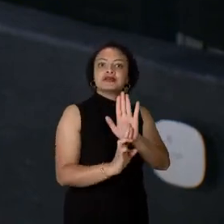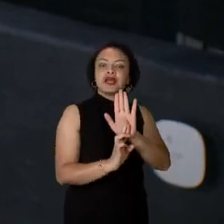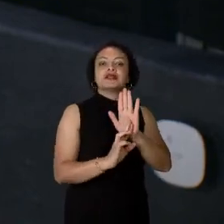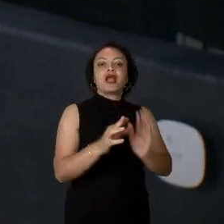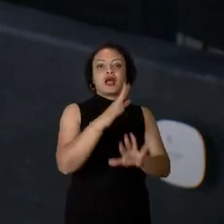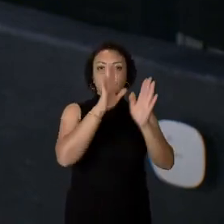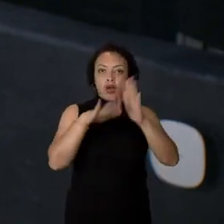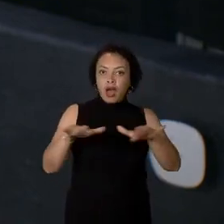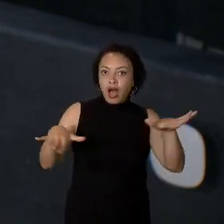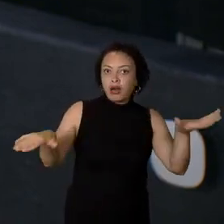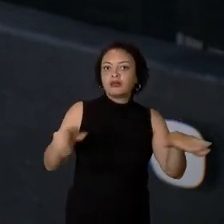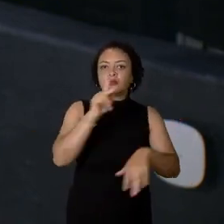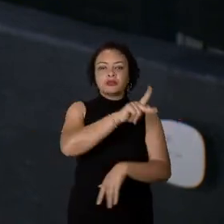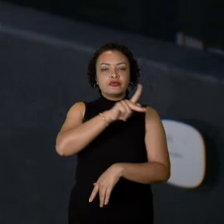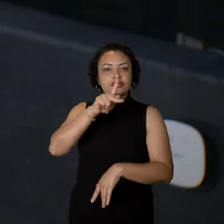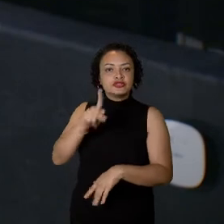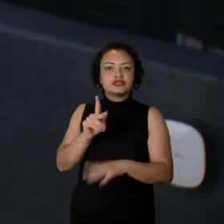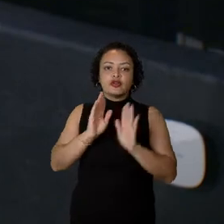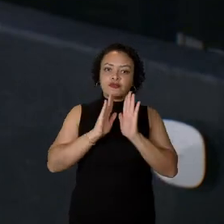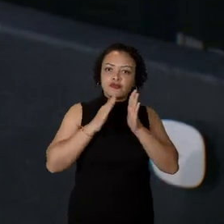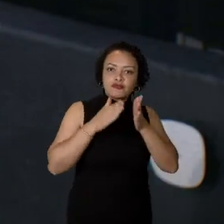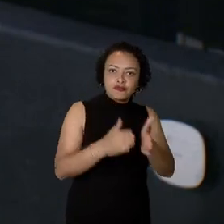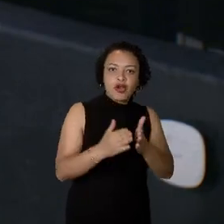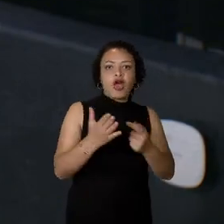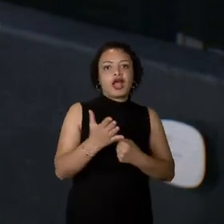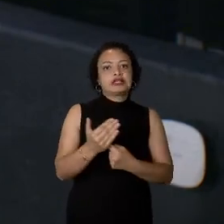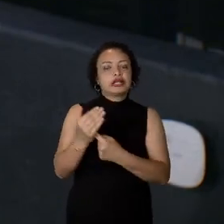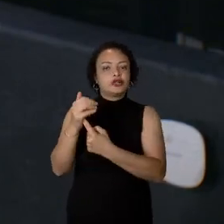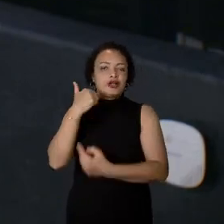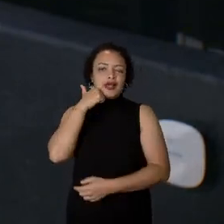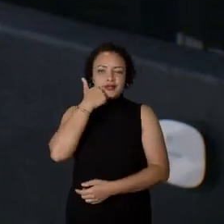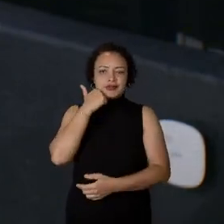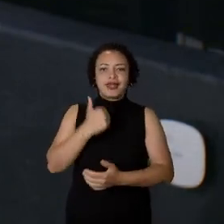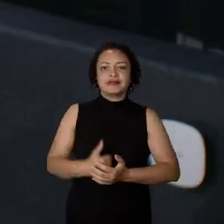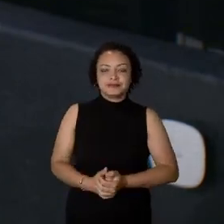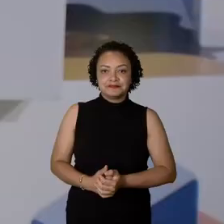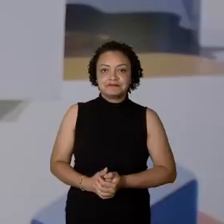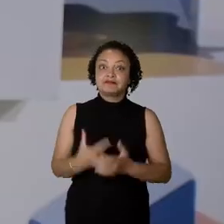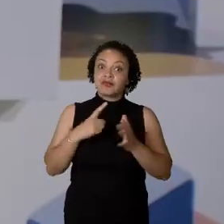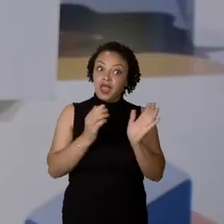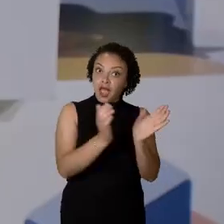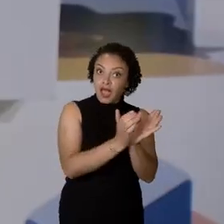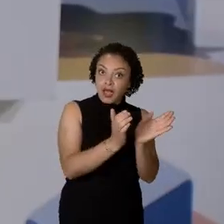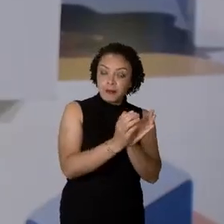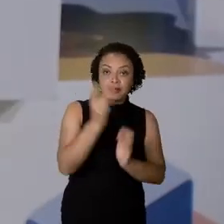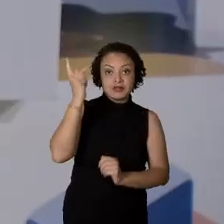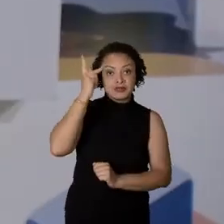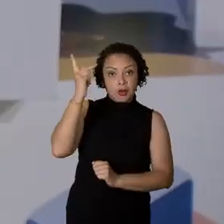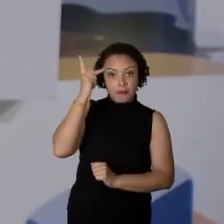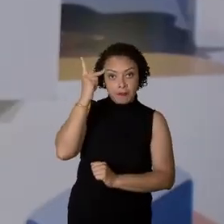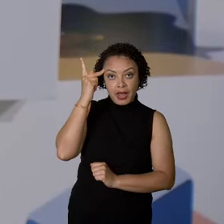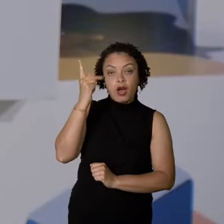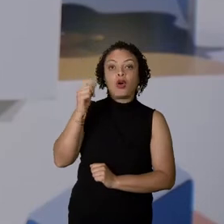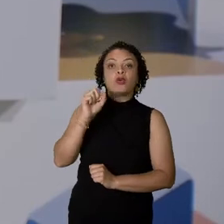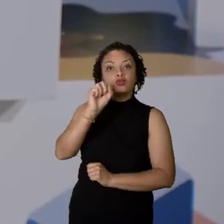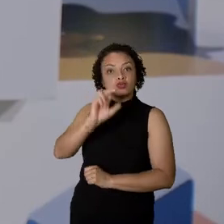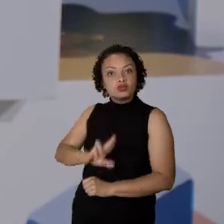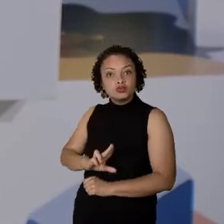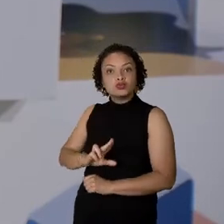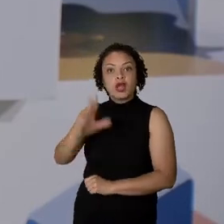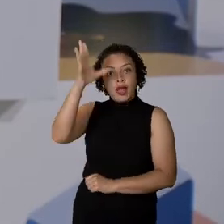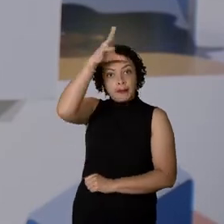tão dedicados à ciência e à tecnologia. Temos aqui equipes de São Paulo, Santa Catarina,